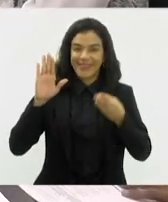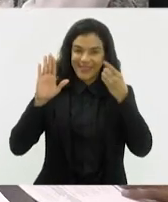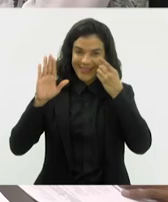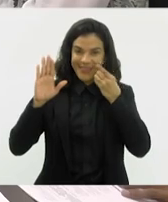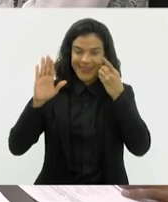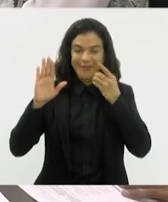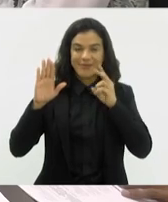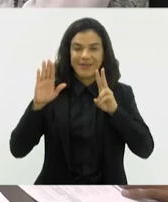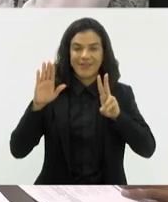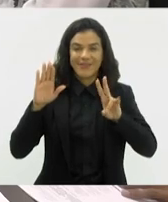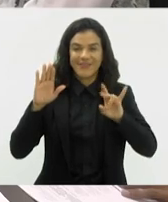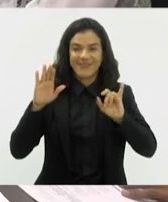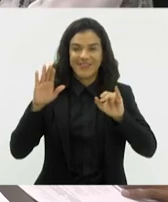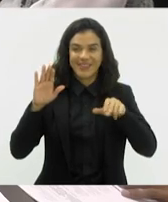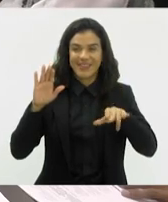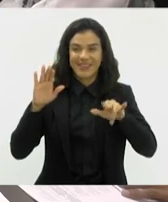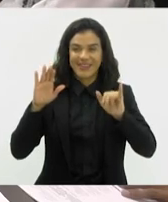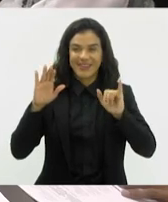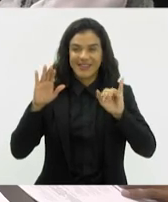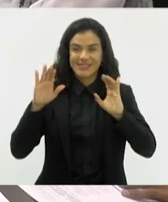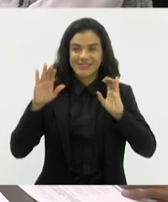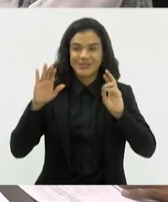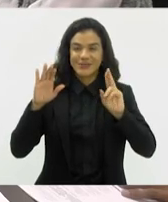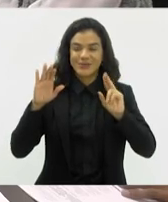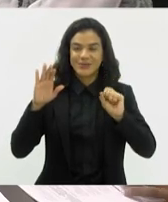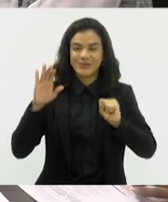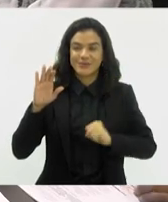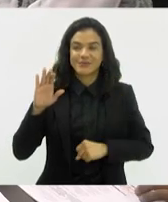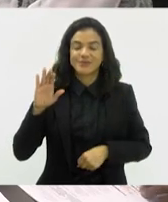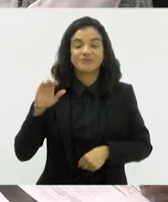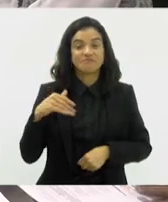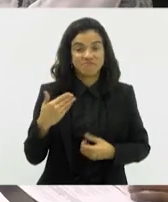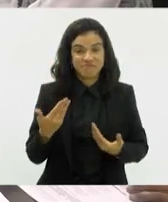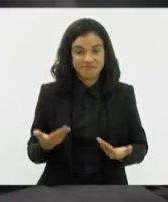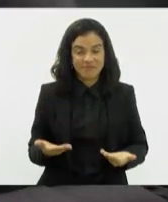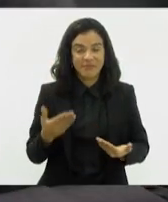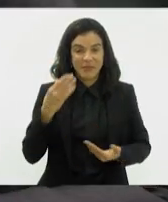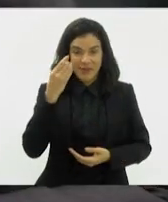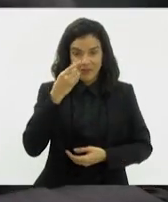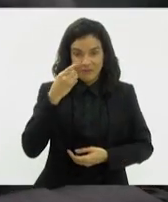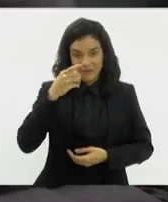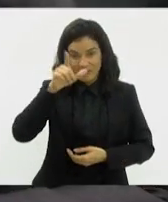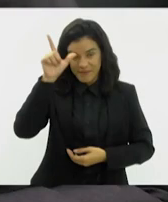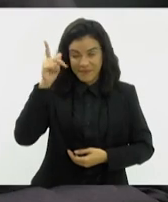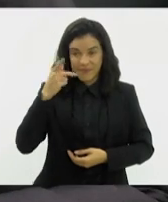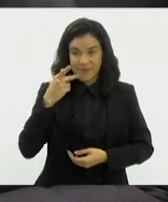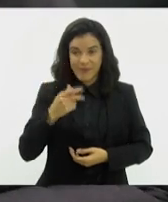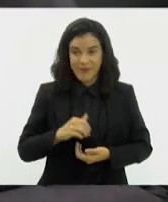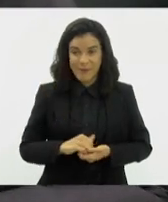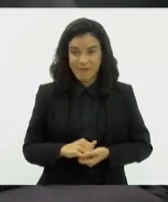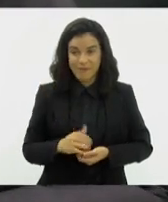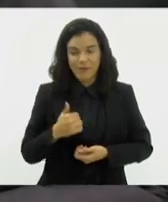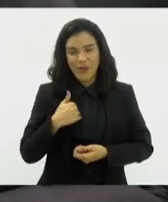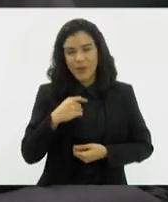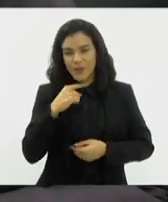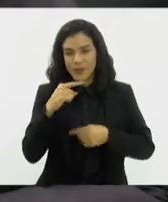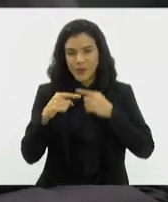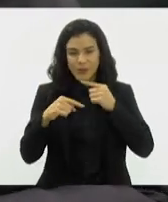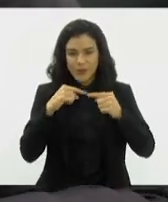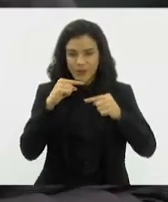Gozzolino. Senhora presidente e deputado Luiz Paulo, eu tenho uma